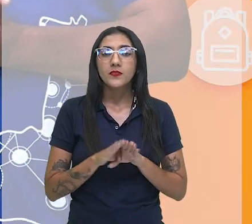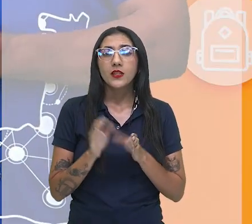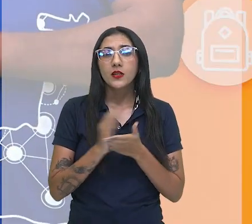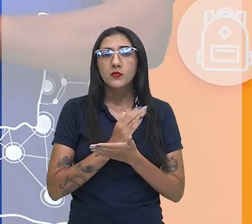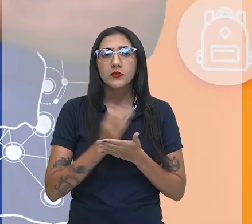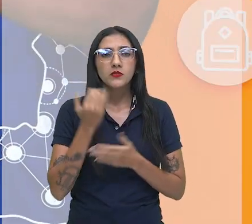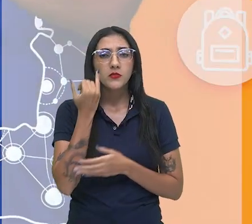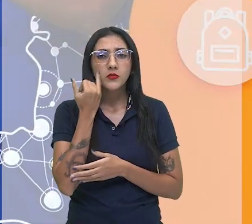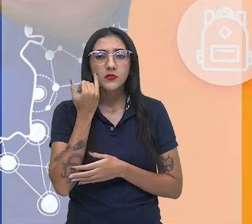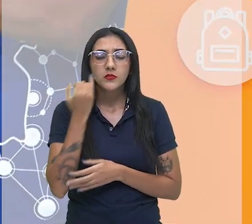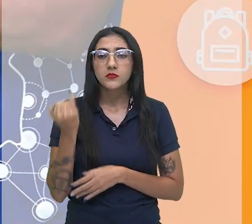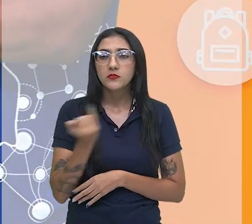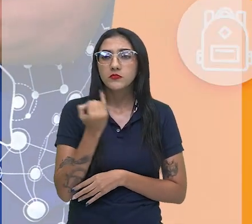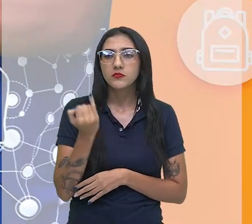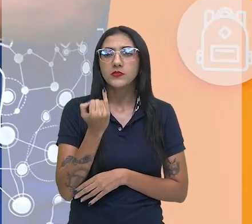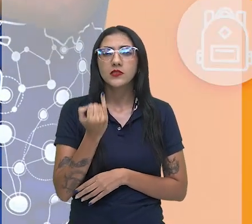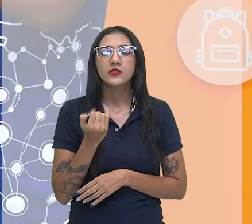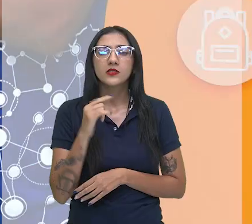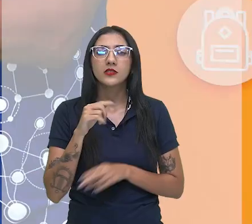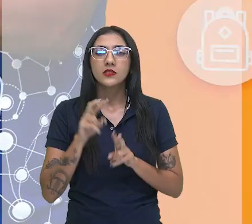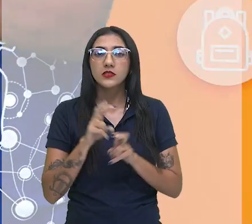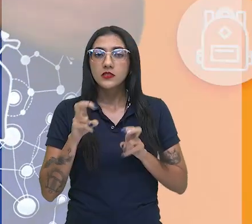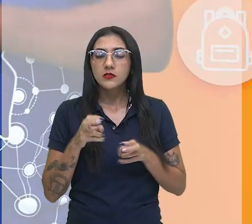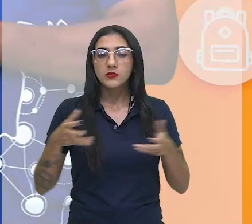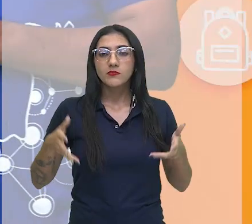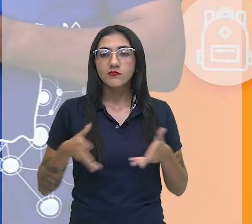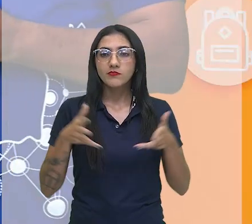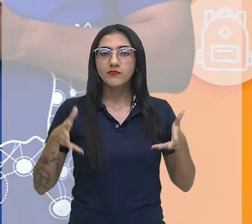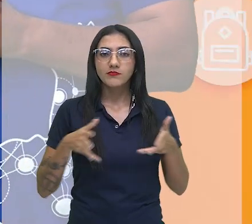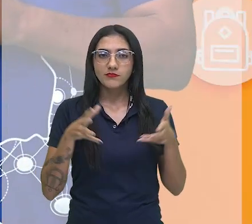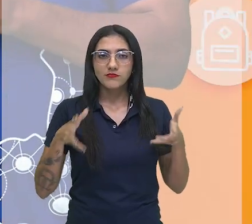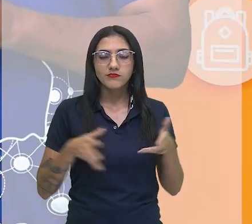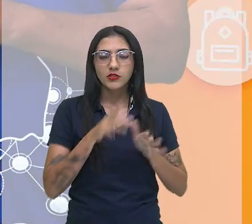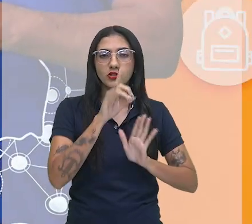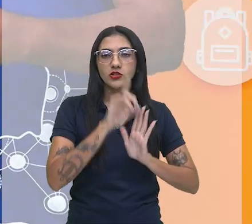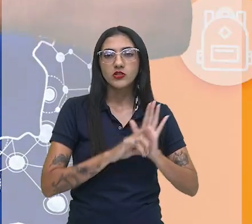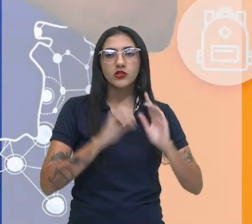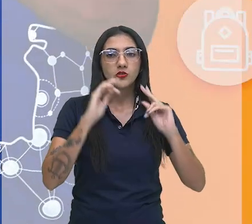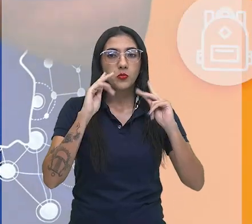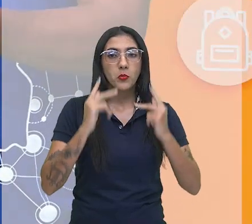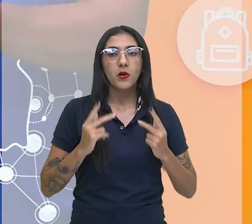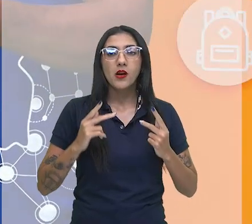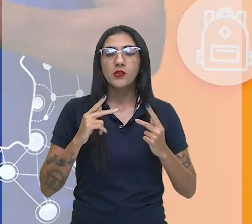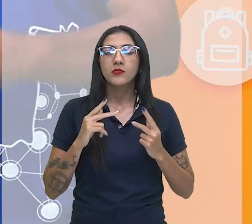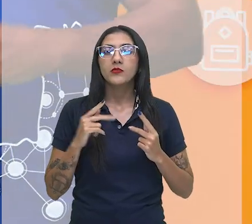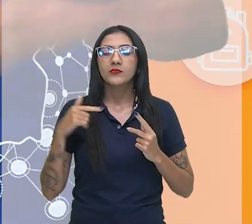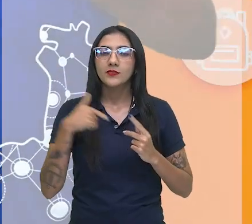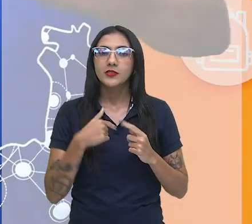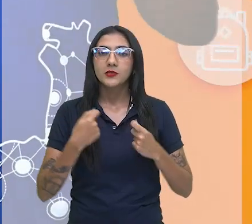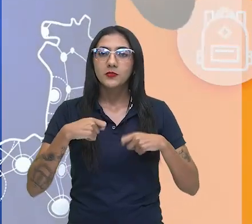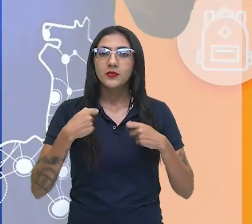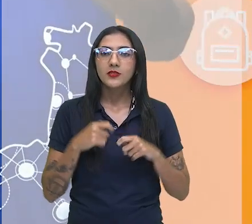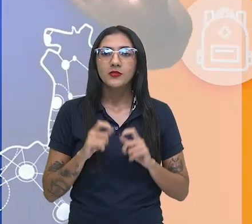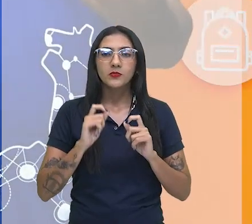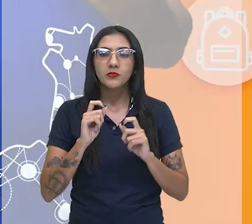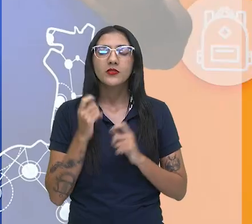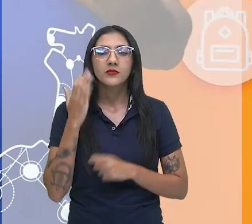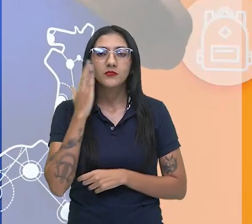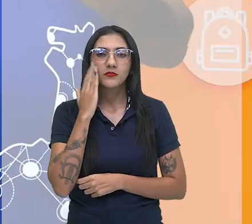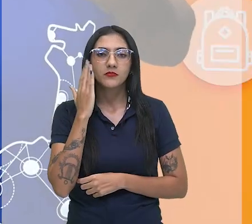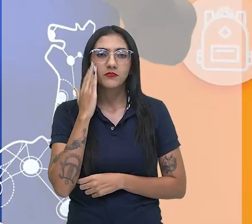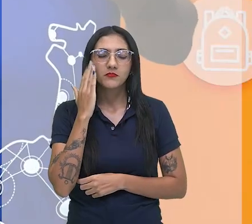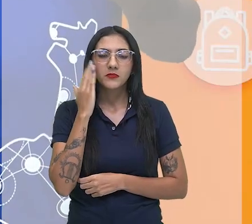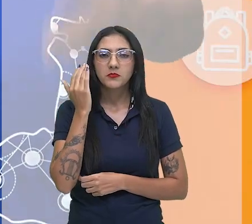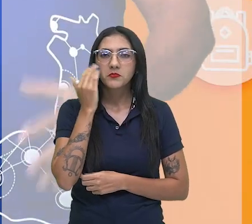humanos. Então, nós temos que ver, para promover os direitos humanos, nós temos que, para ter sucesso, né, nós temos que promover os direitos